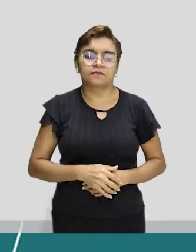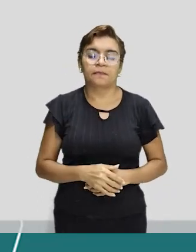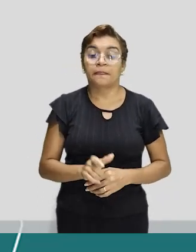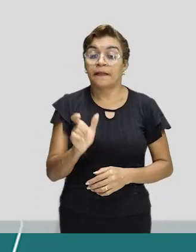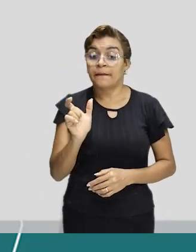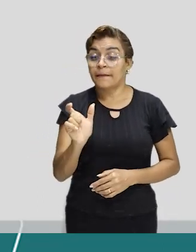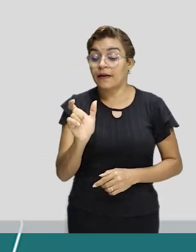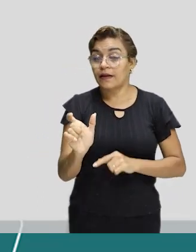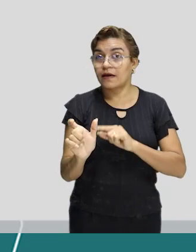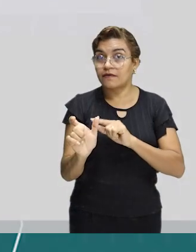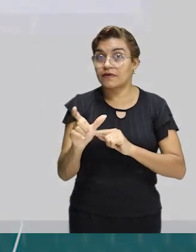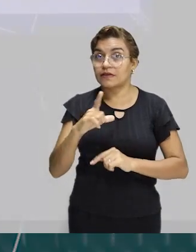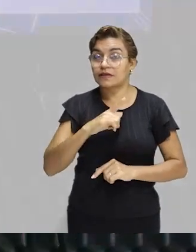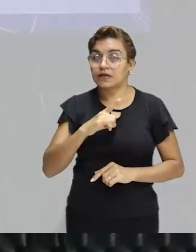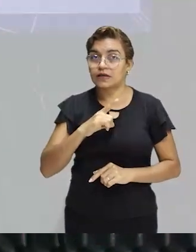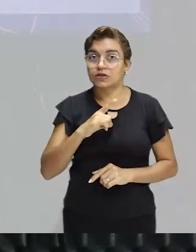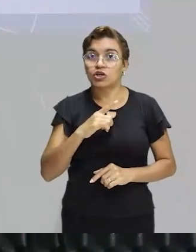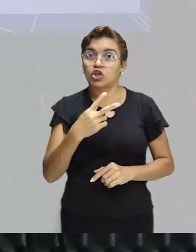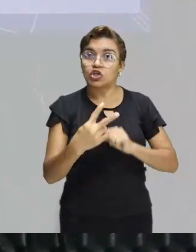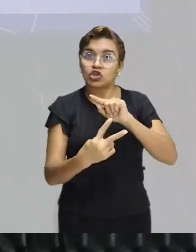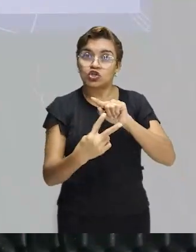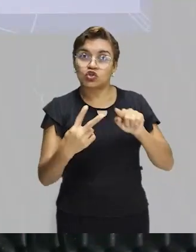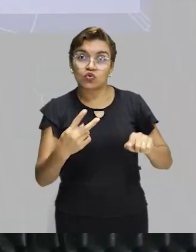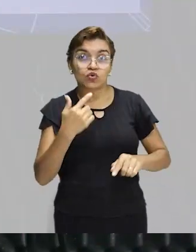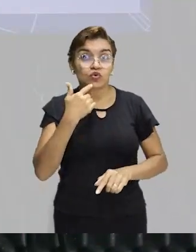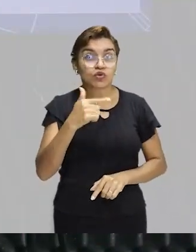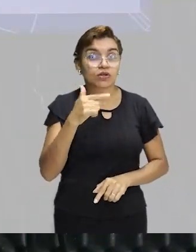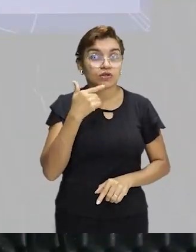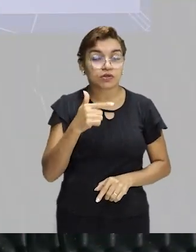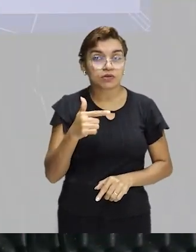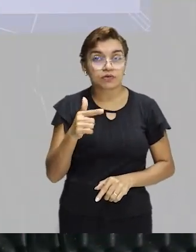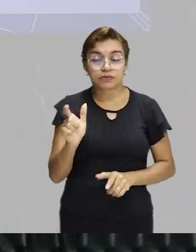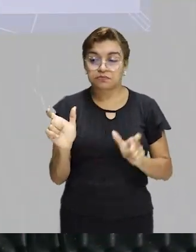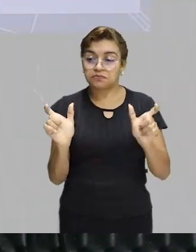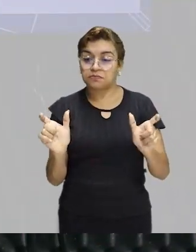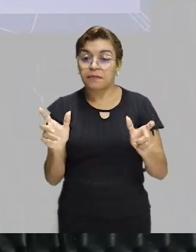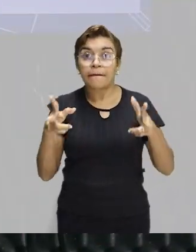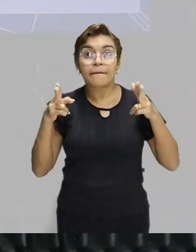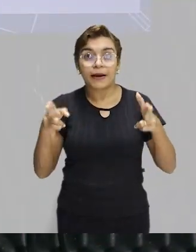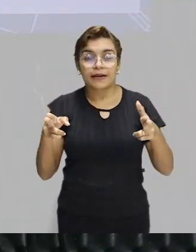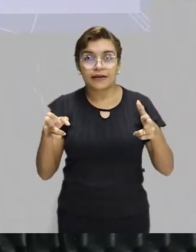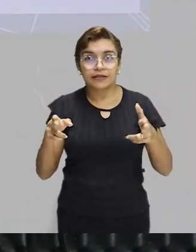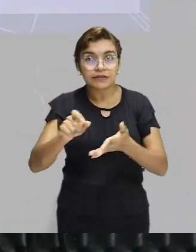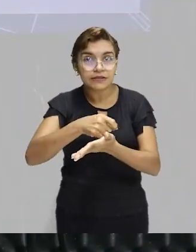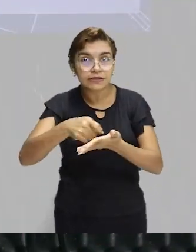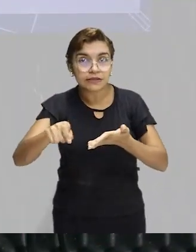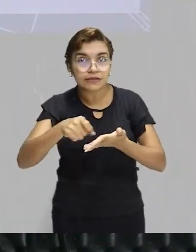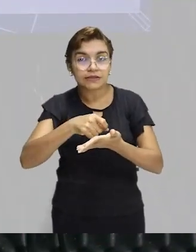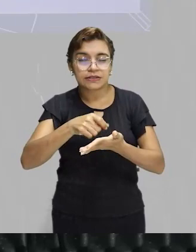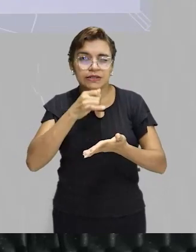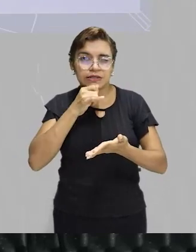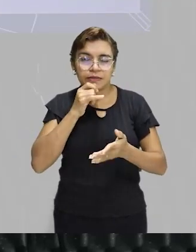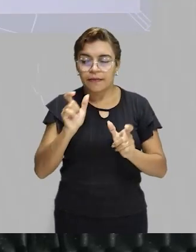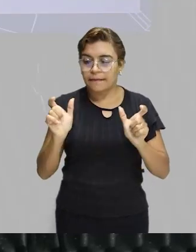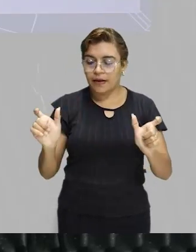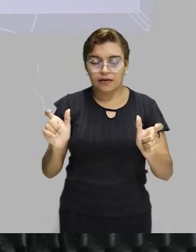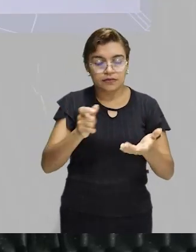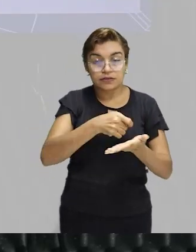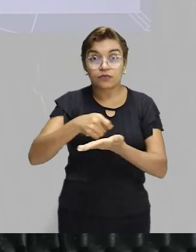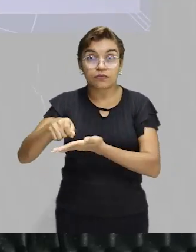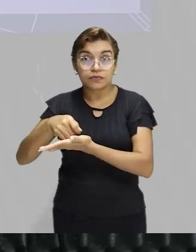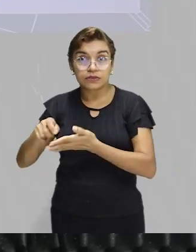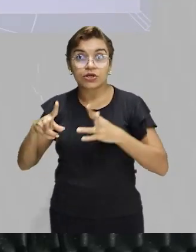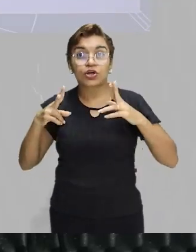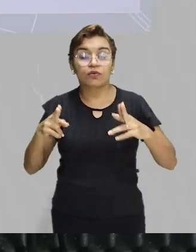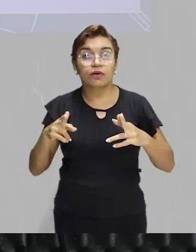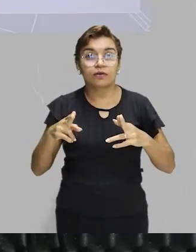palavras que em dois idiomas elas se parecem na escrita e, além de se parecer na escrita, elas